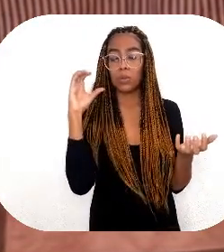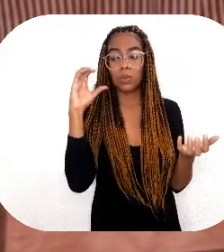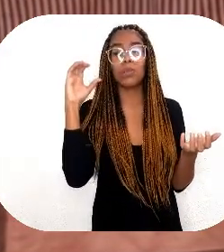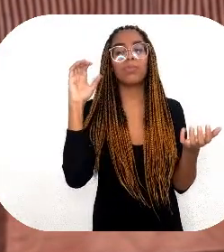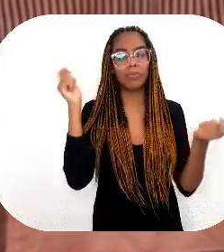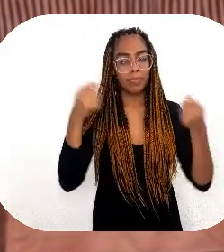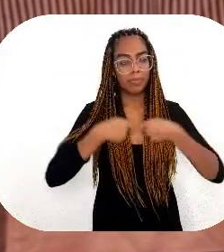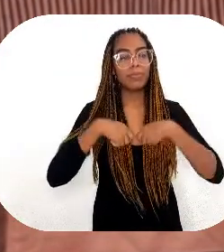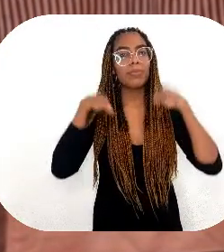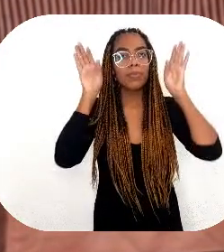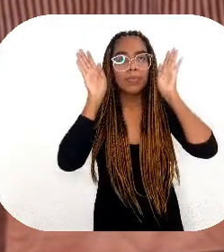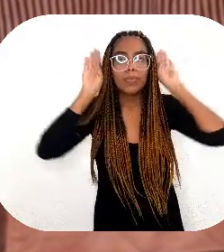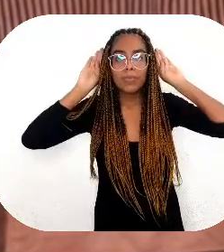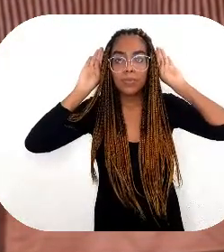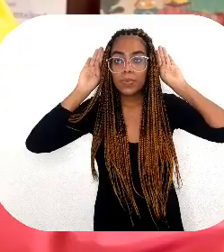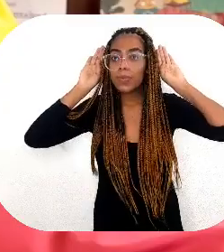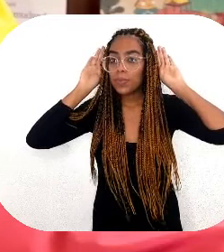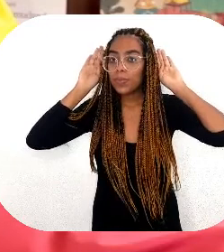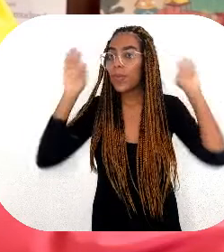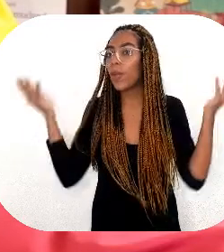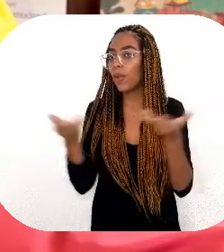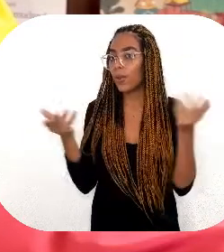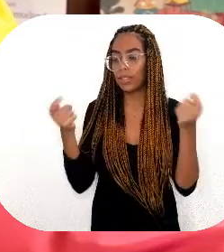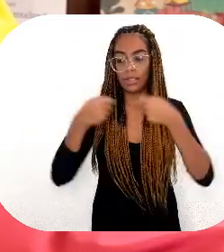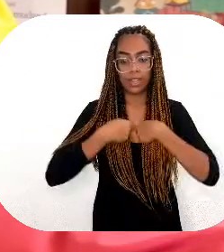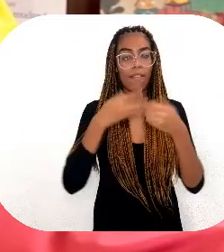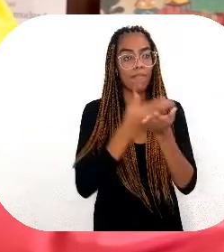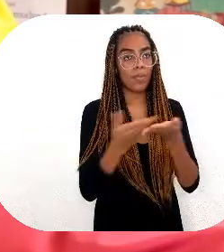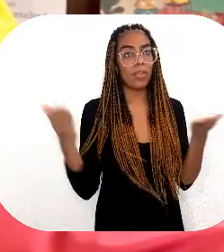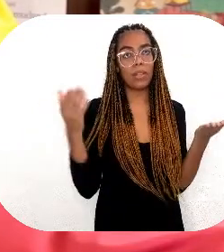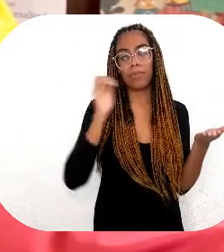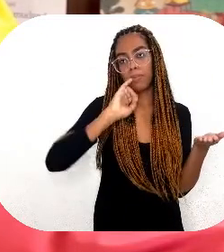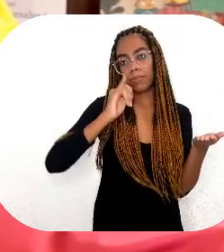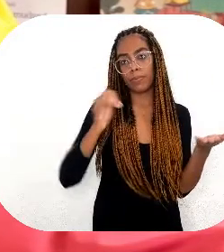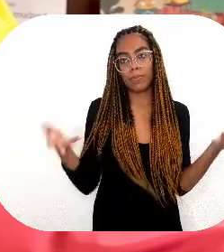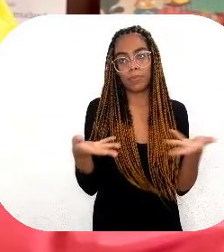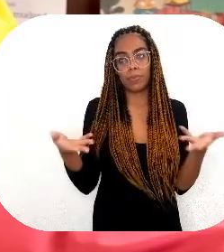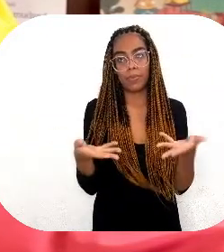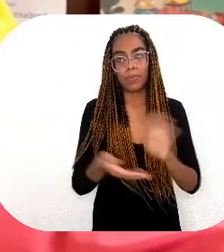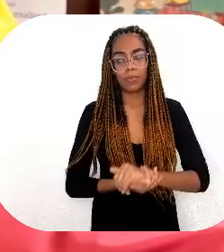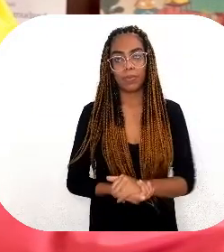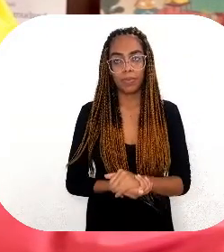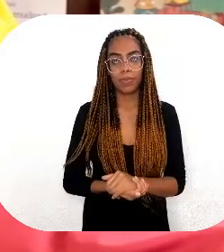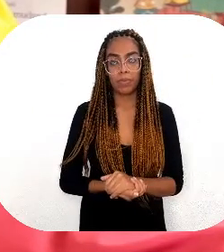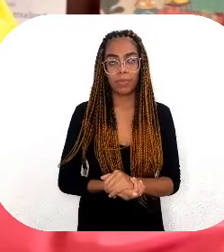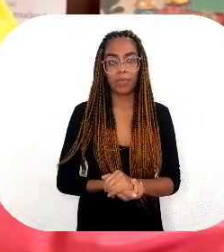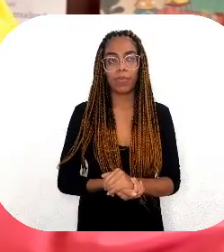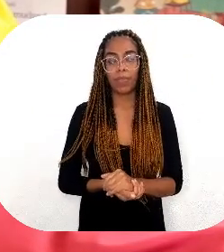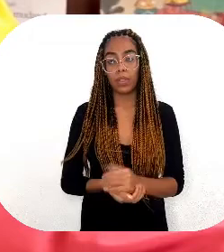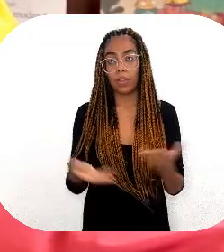quentinhas, coloca nas orelhas. Orelhas quentes? Então vamos lá, porque uma história já